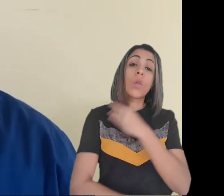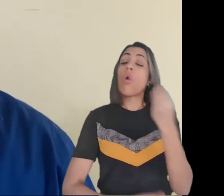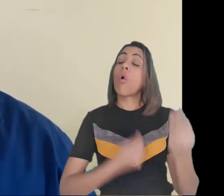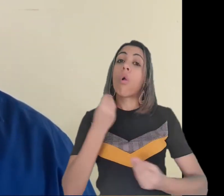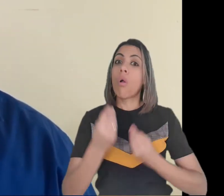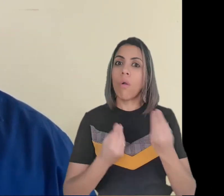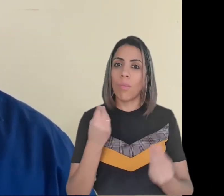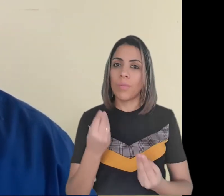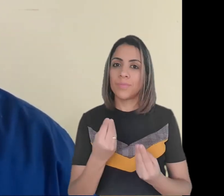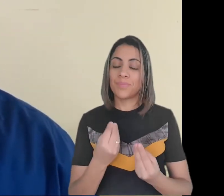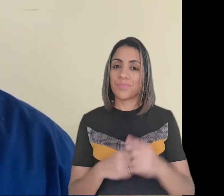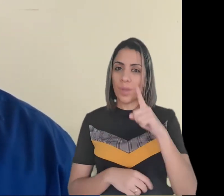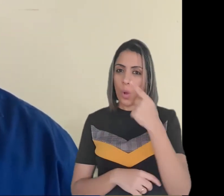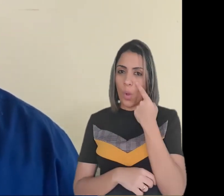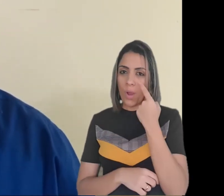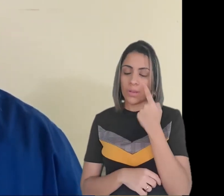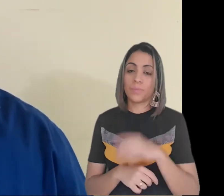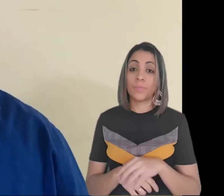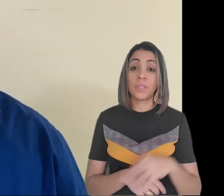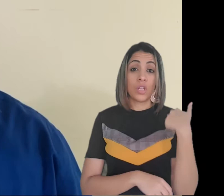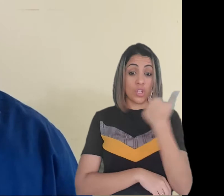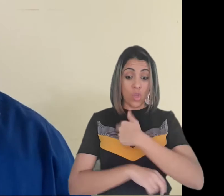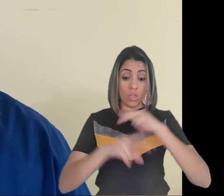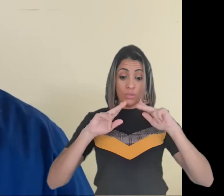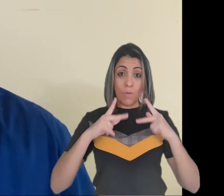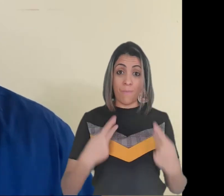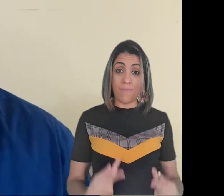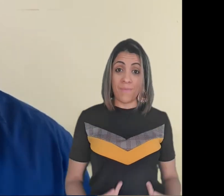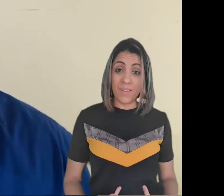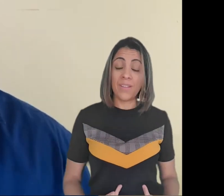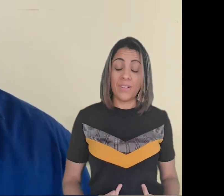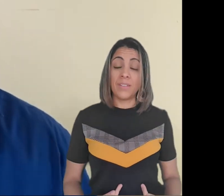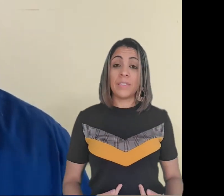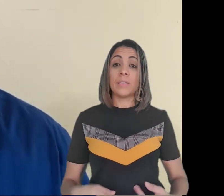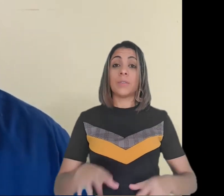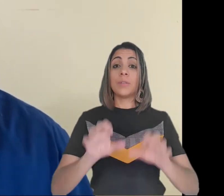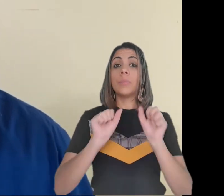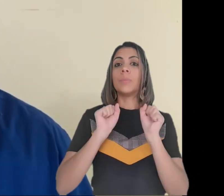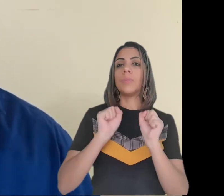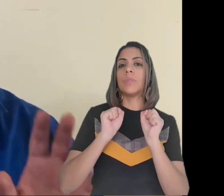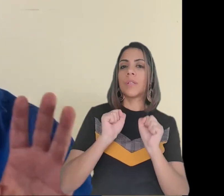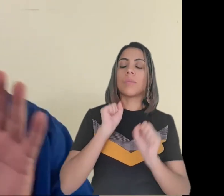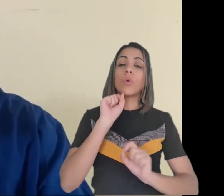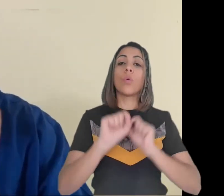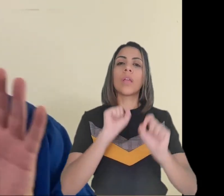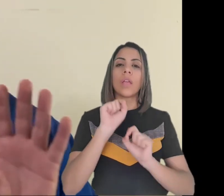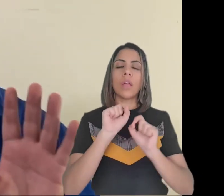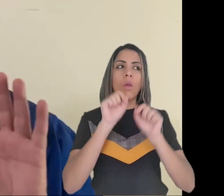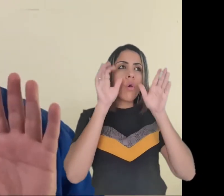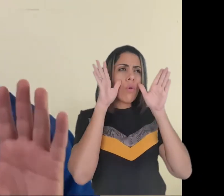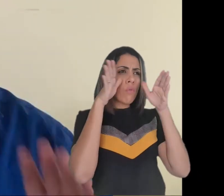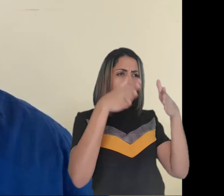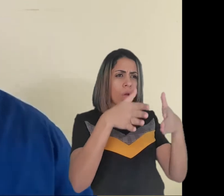Como isso será feito? Vejam, nós, como os humanos, temos uma grande capacidade de focar a